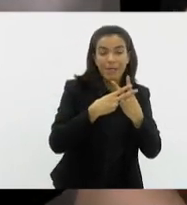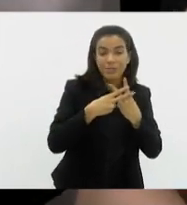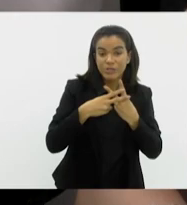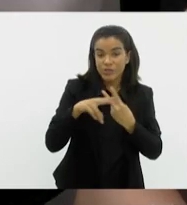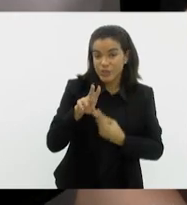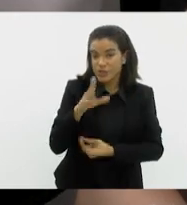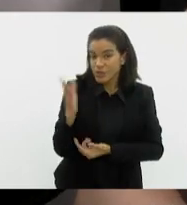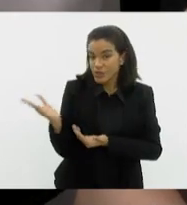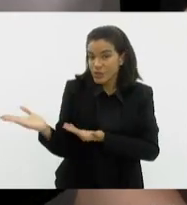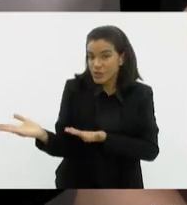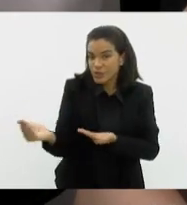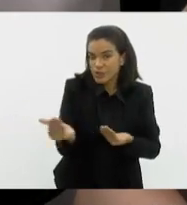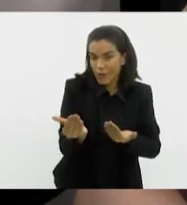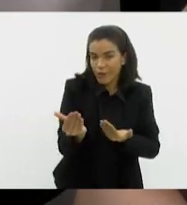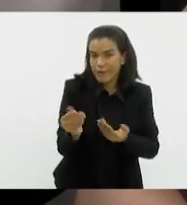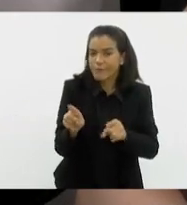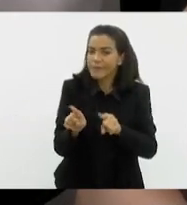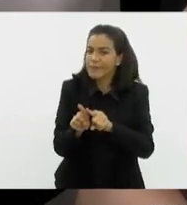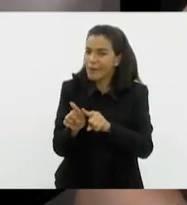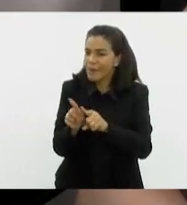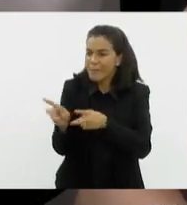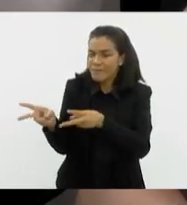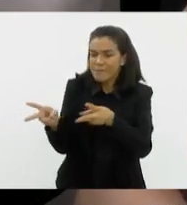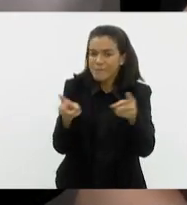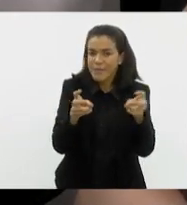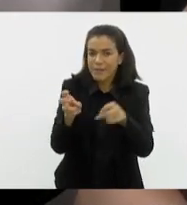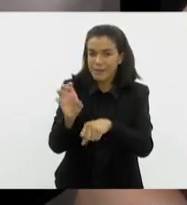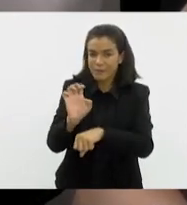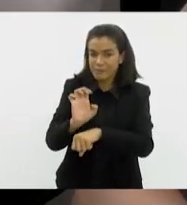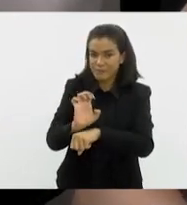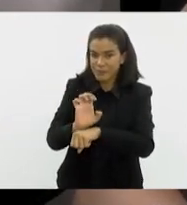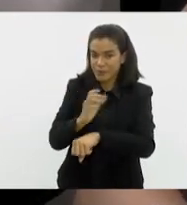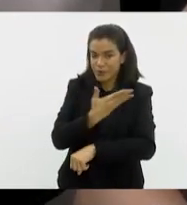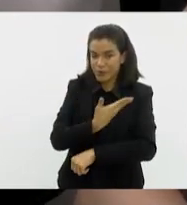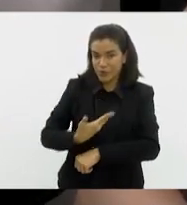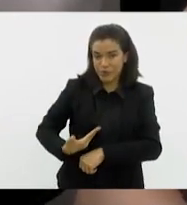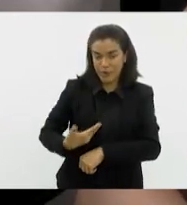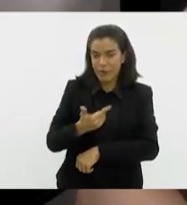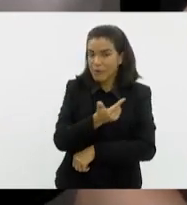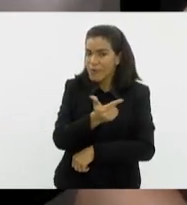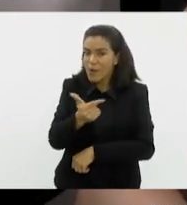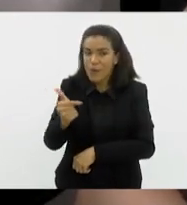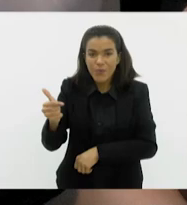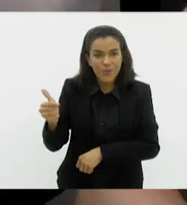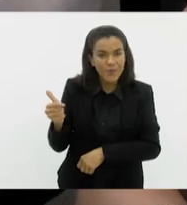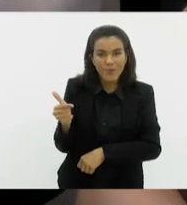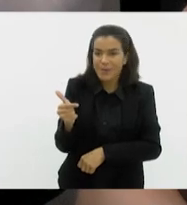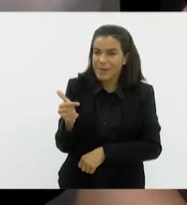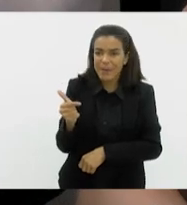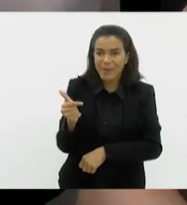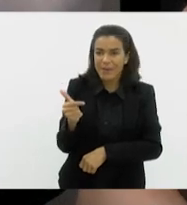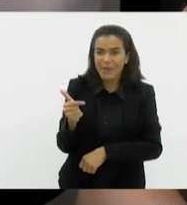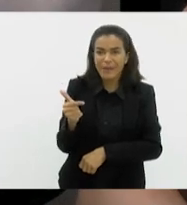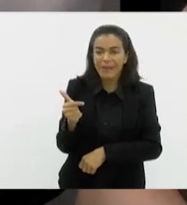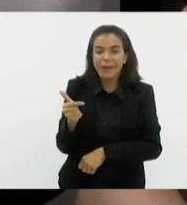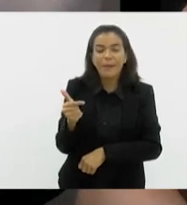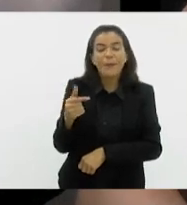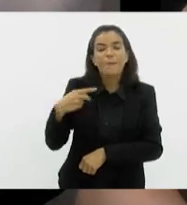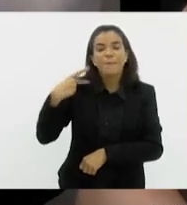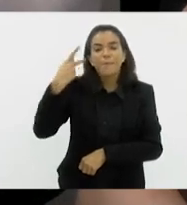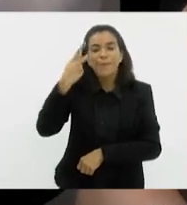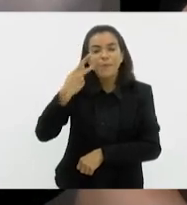a gente percebe que o Estado, ele não, infelizmente, ele não possui, muitas vezes,